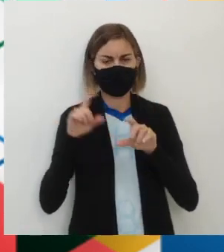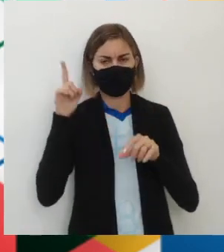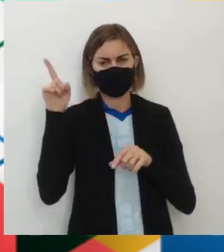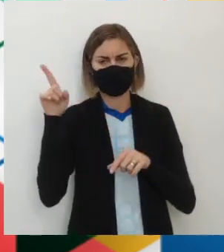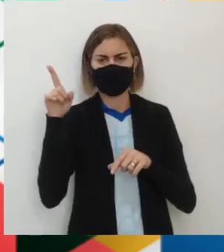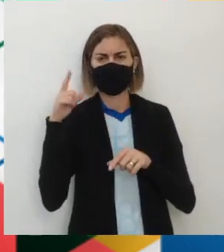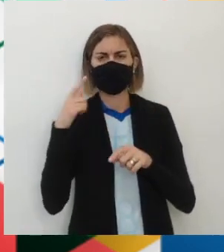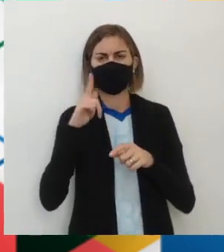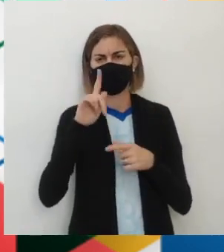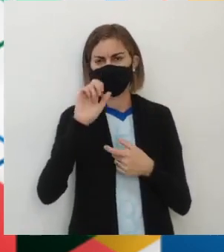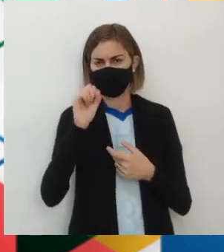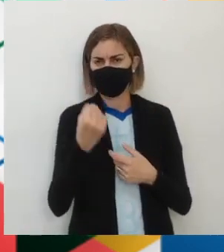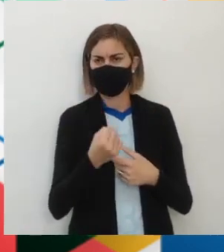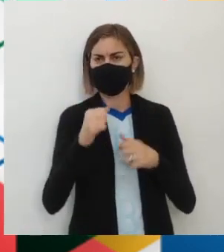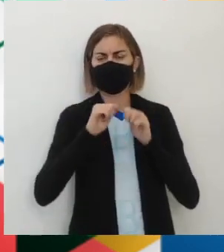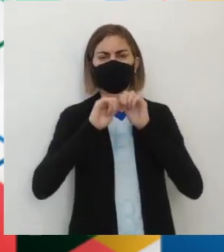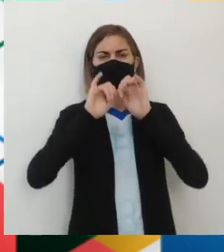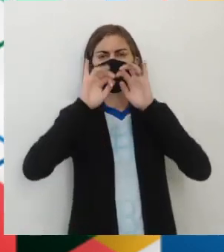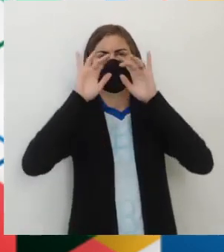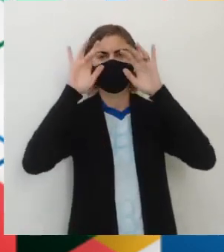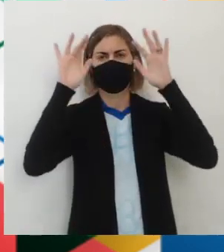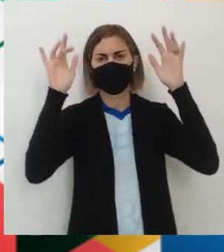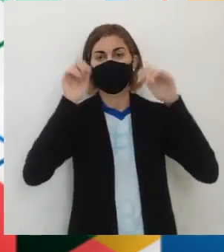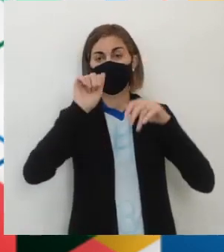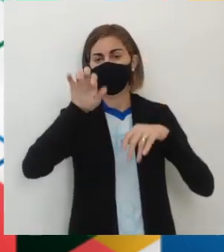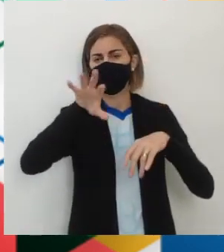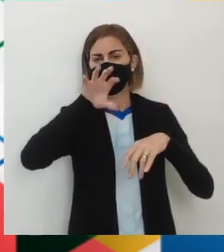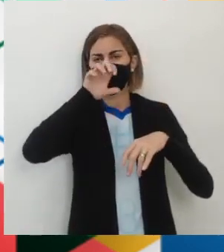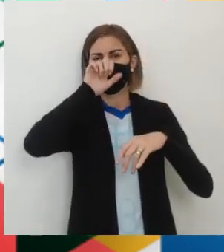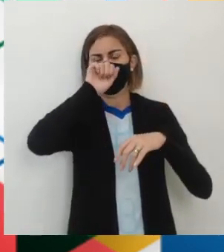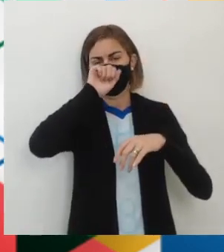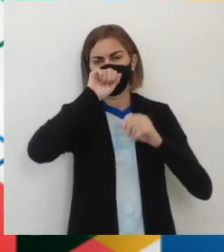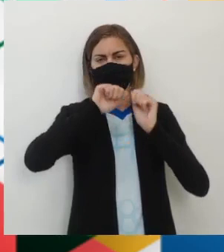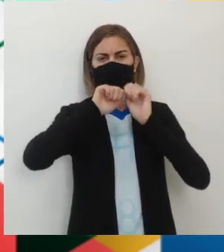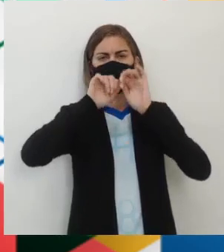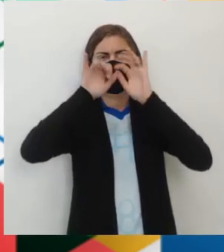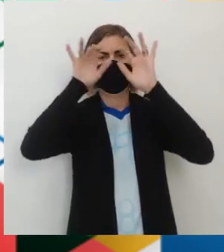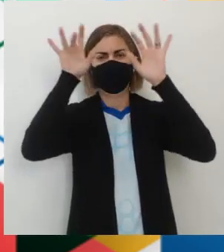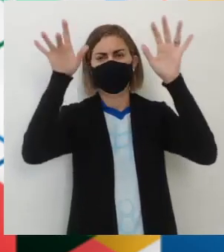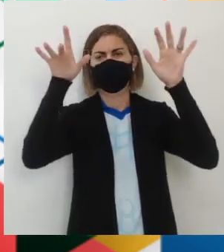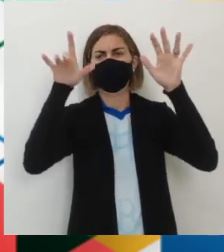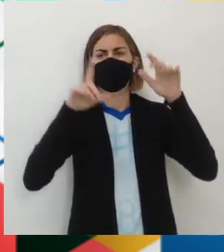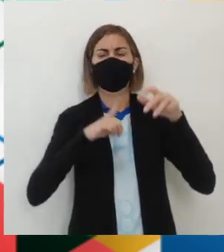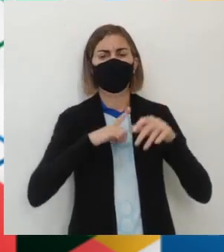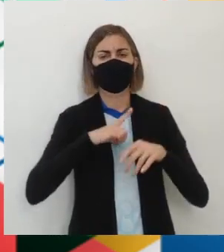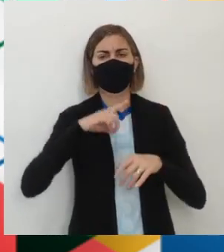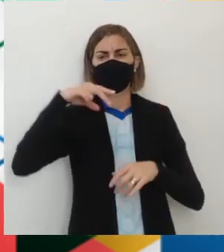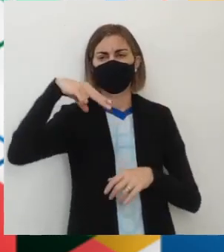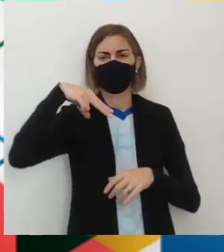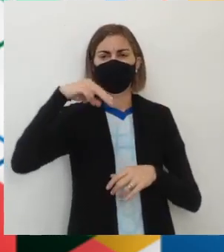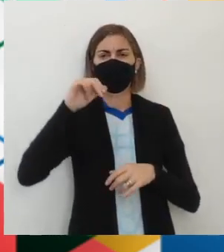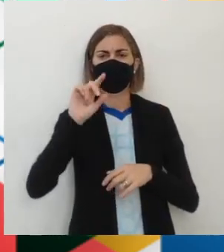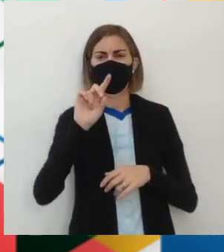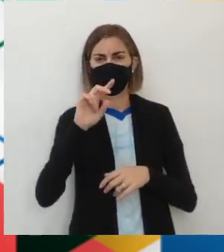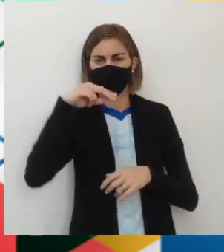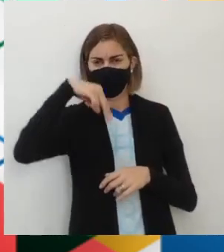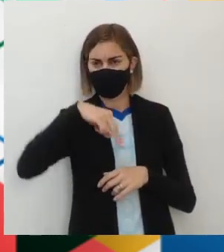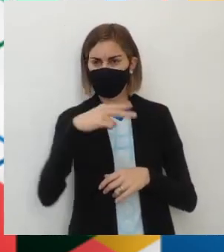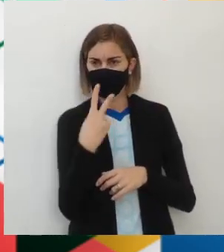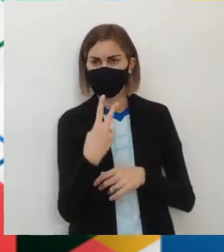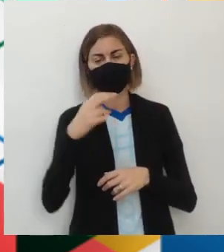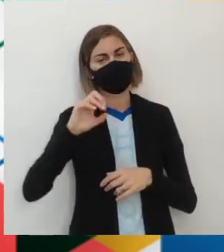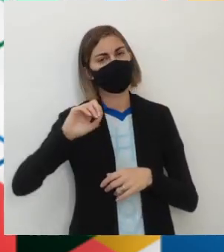Essencialmente, o gás da atmosfera ou o ar atmosférico é composto por nitrogênio e